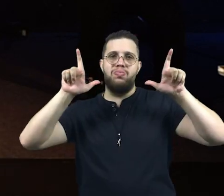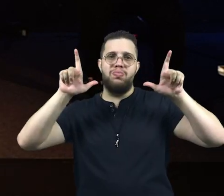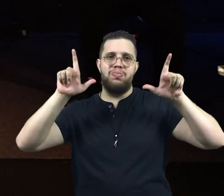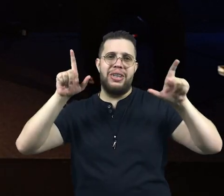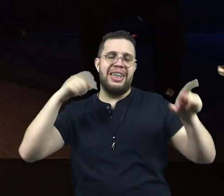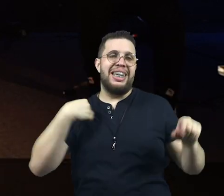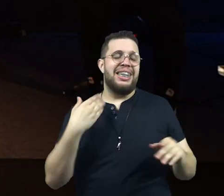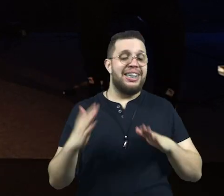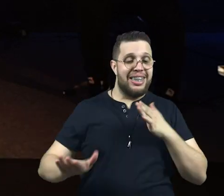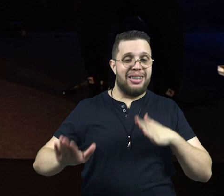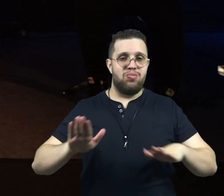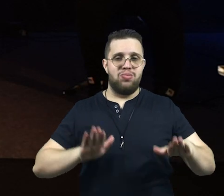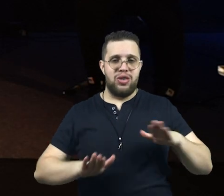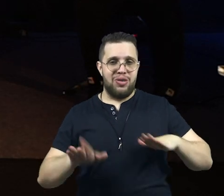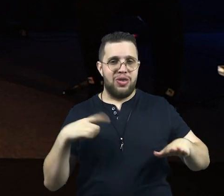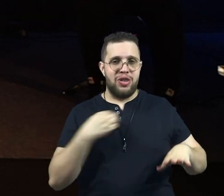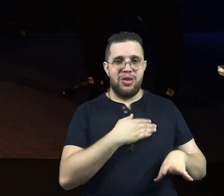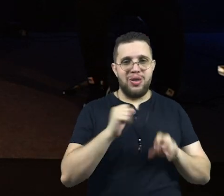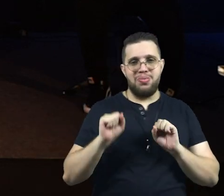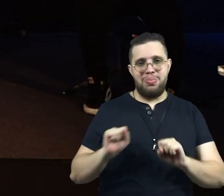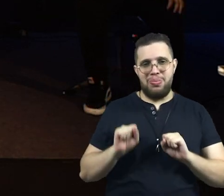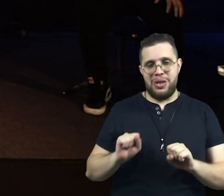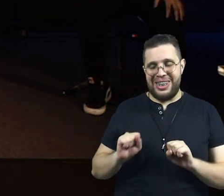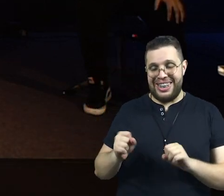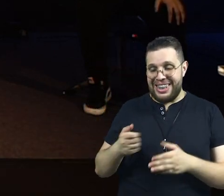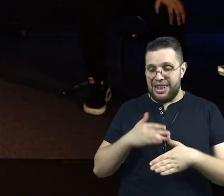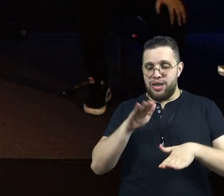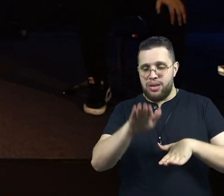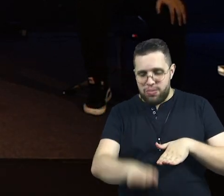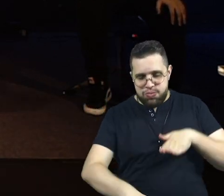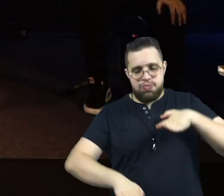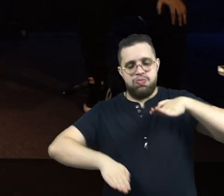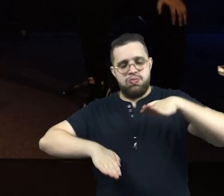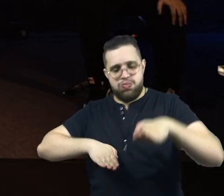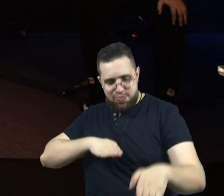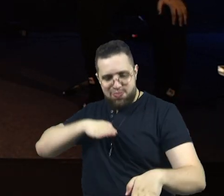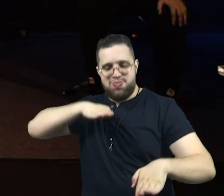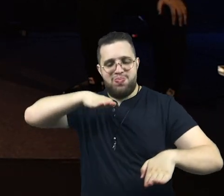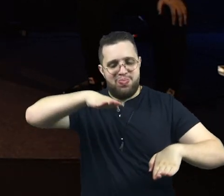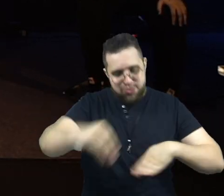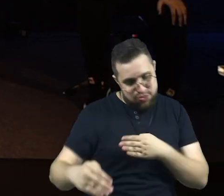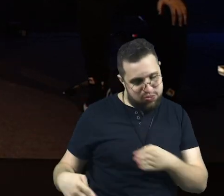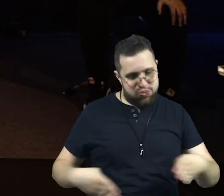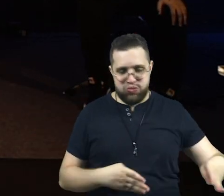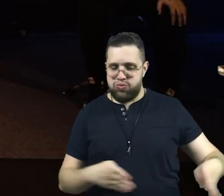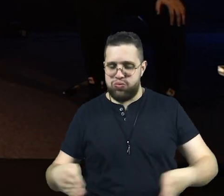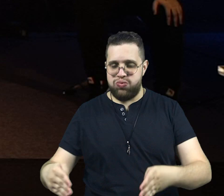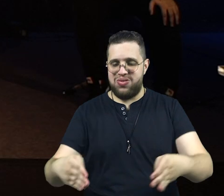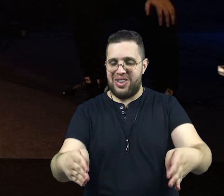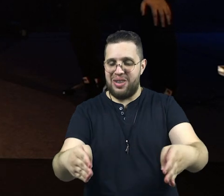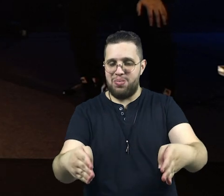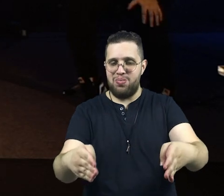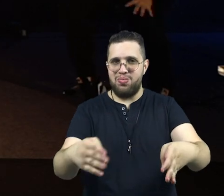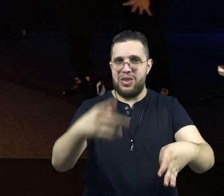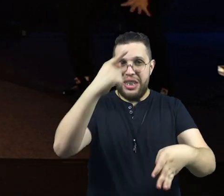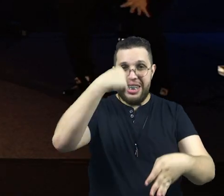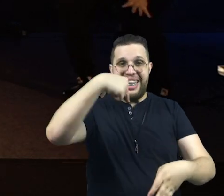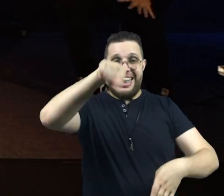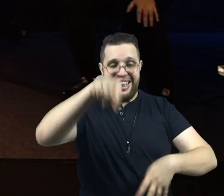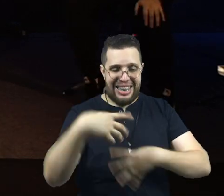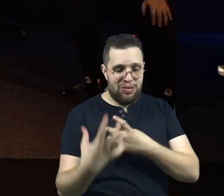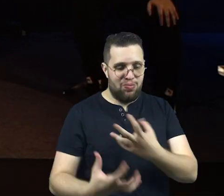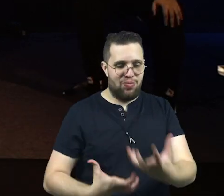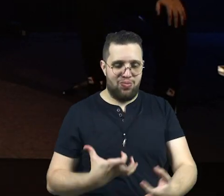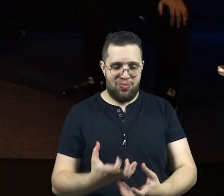talvez poderíamos estar caminhando a passos largos no caminho largo em direção ao